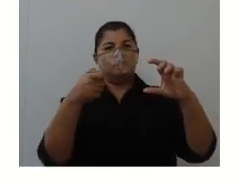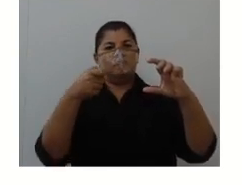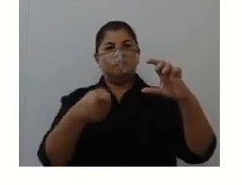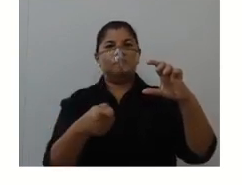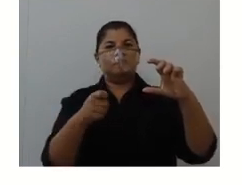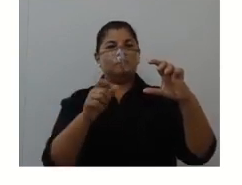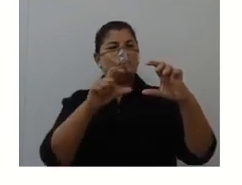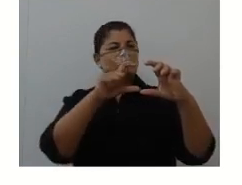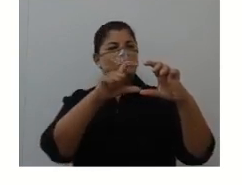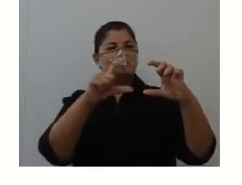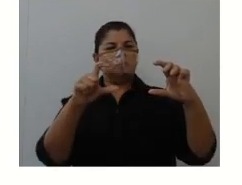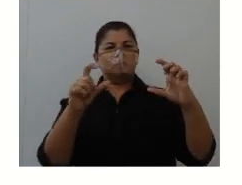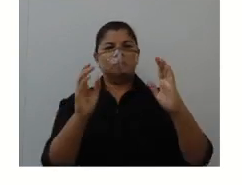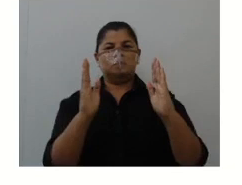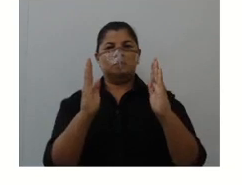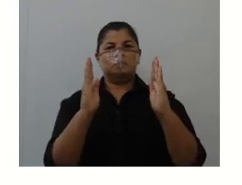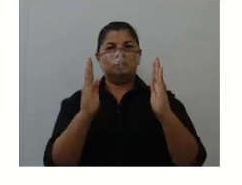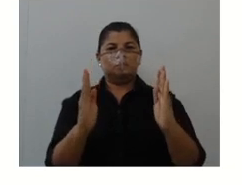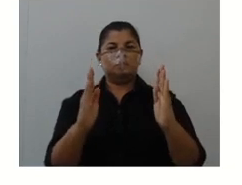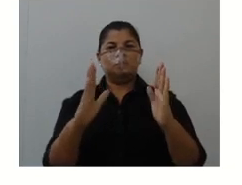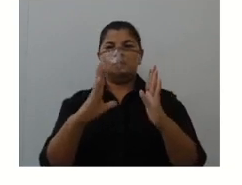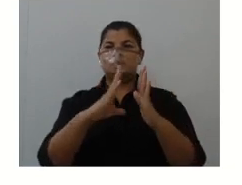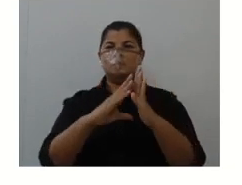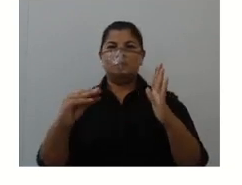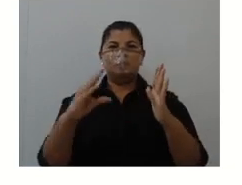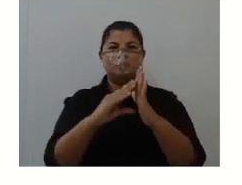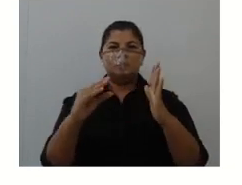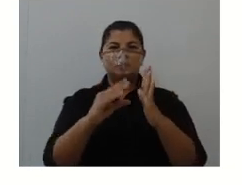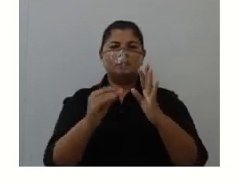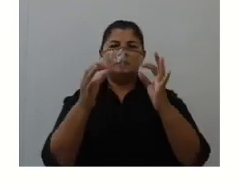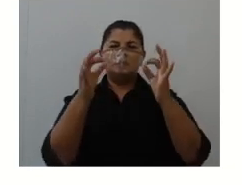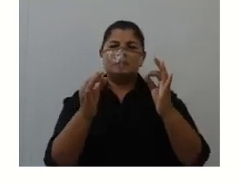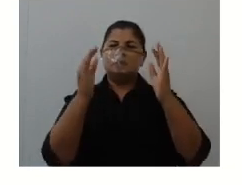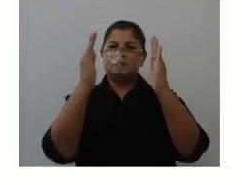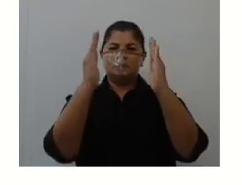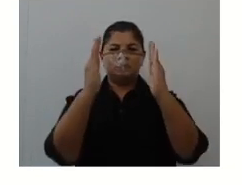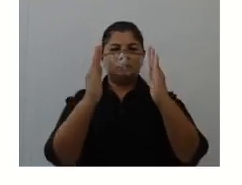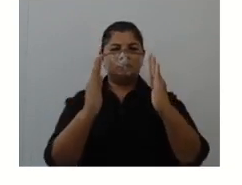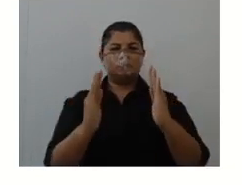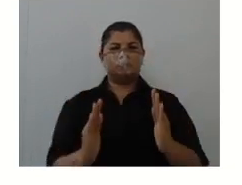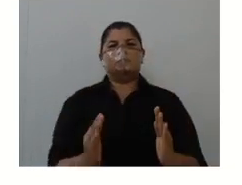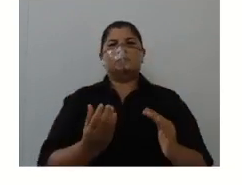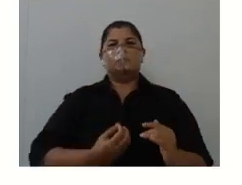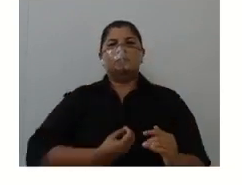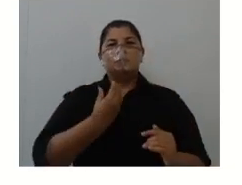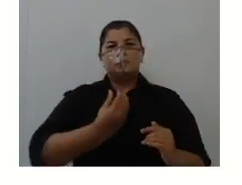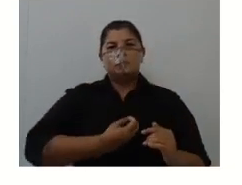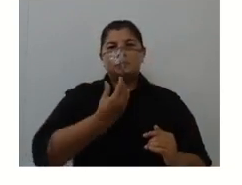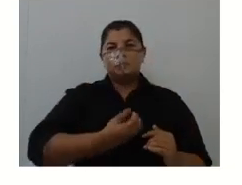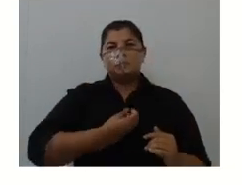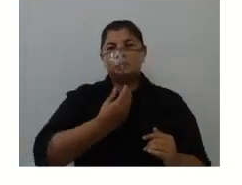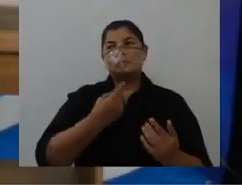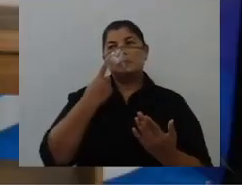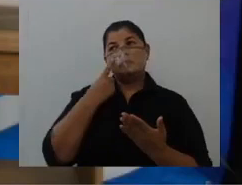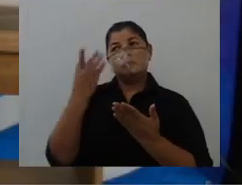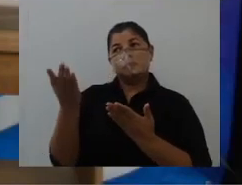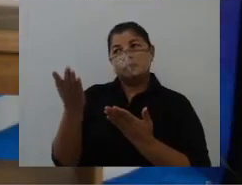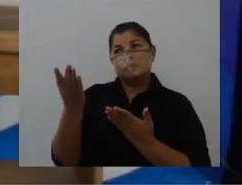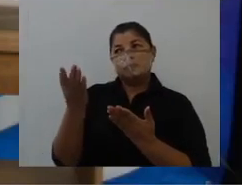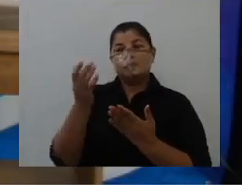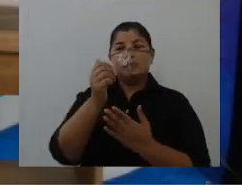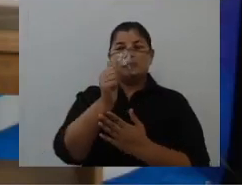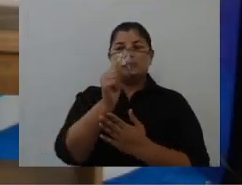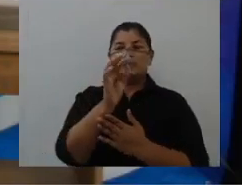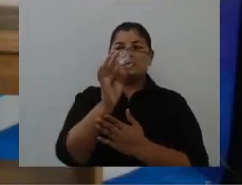da poesia, né? Aquele modelo bem certinho de se fazer poesia. Se vocês perceberem, olha, a palavra